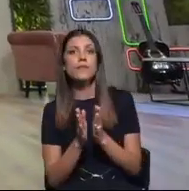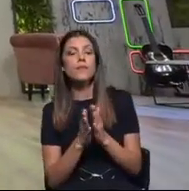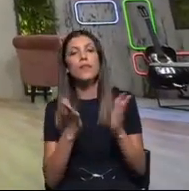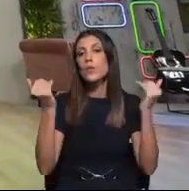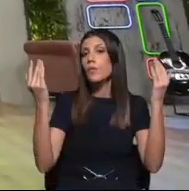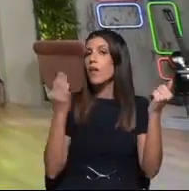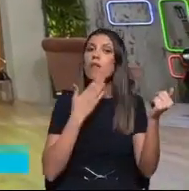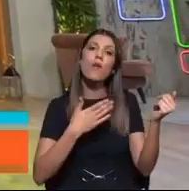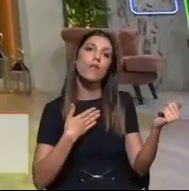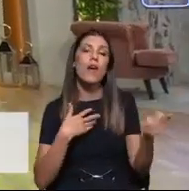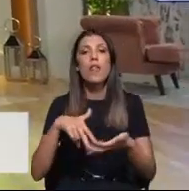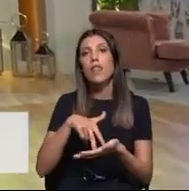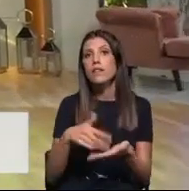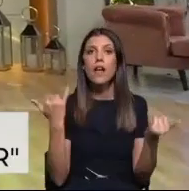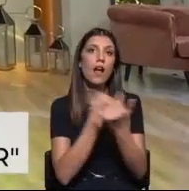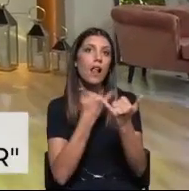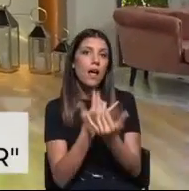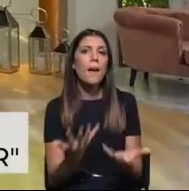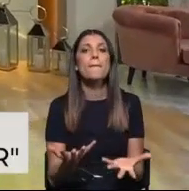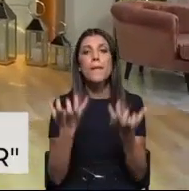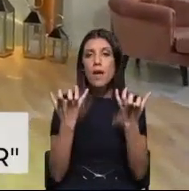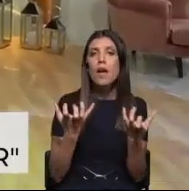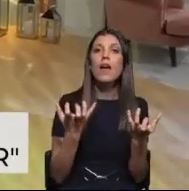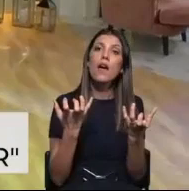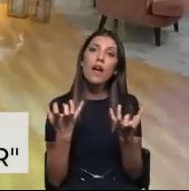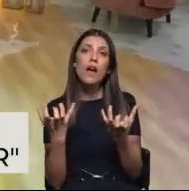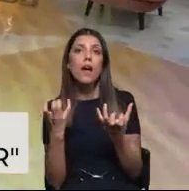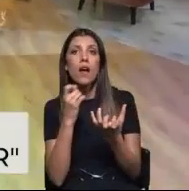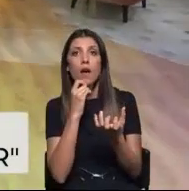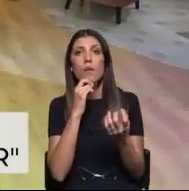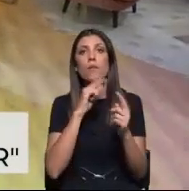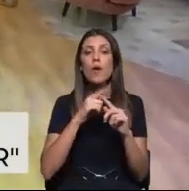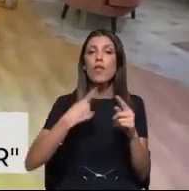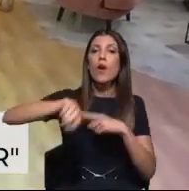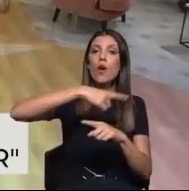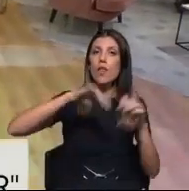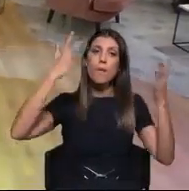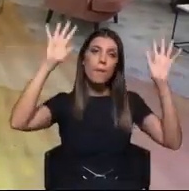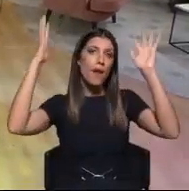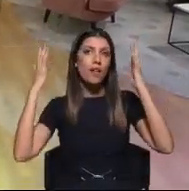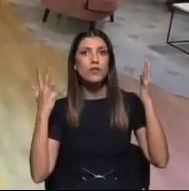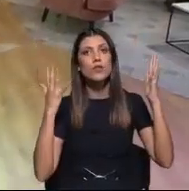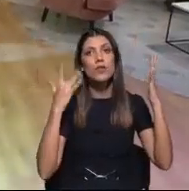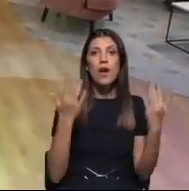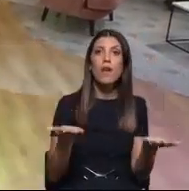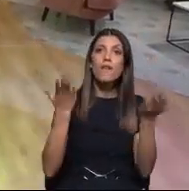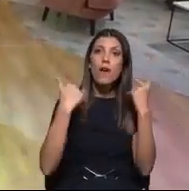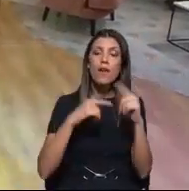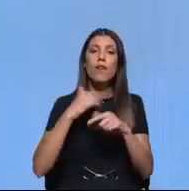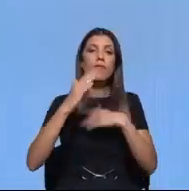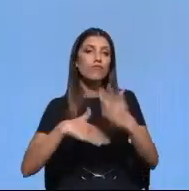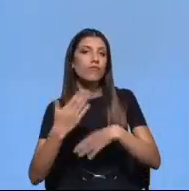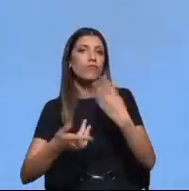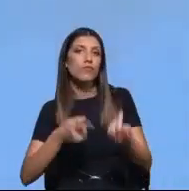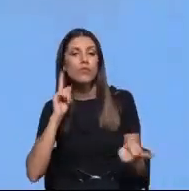casa-se. Alegria o que a gente tem. Roda, roda de braços no ar. Um passo que vai, outro que vem.